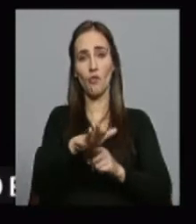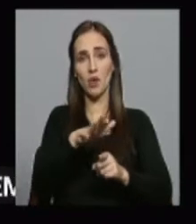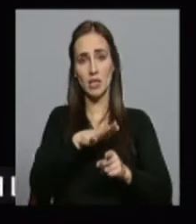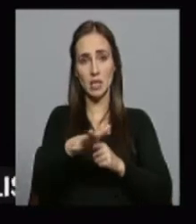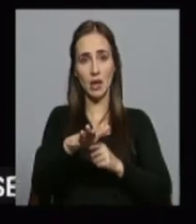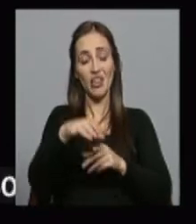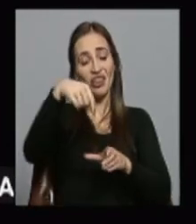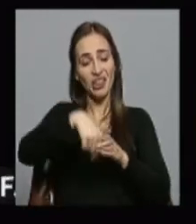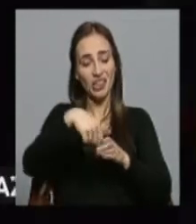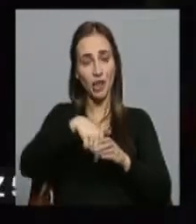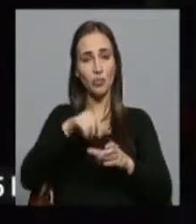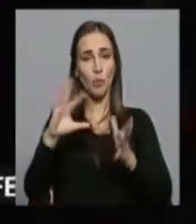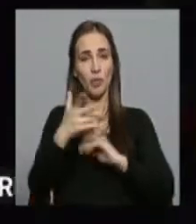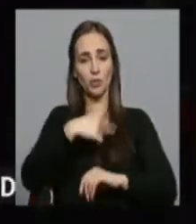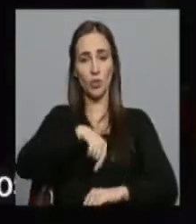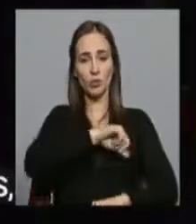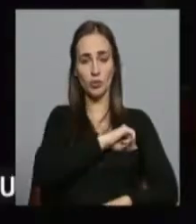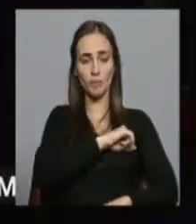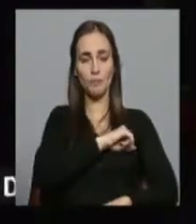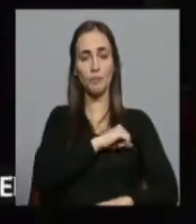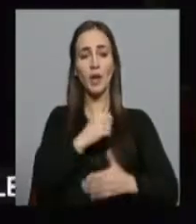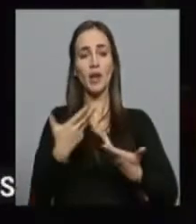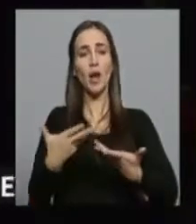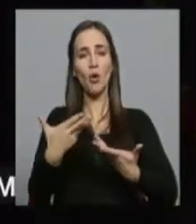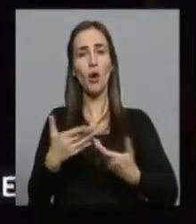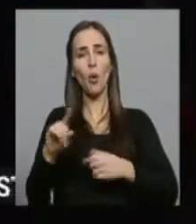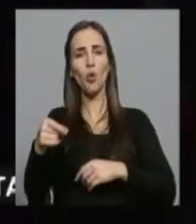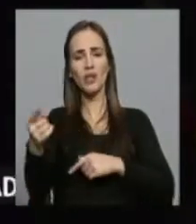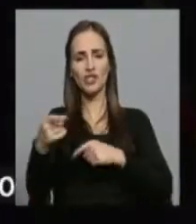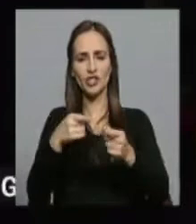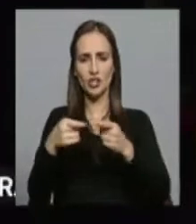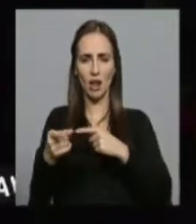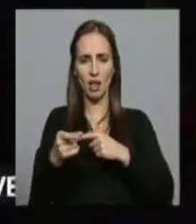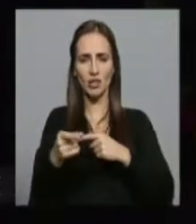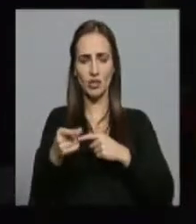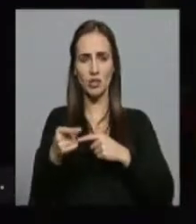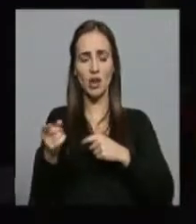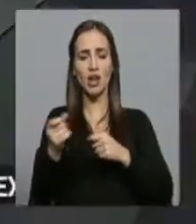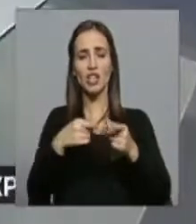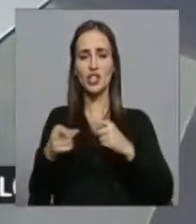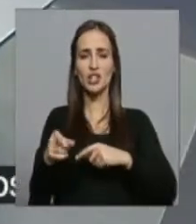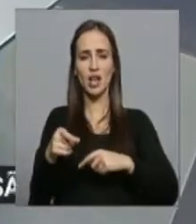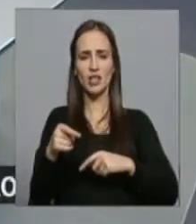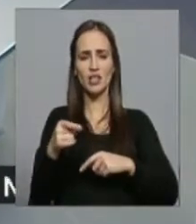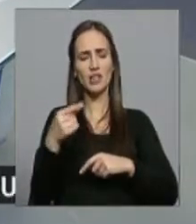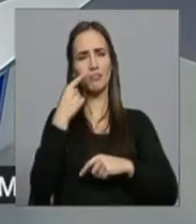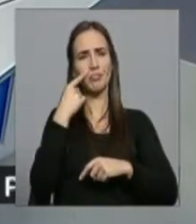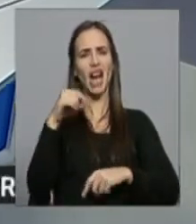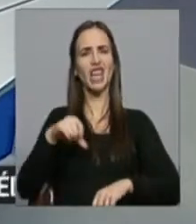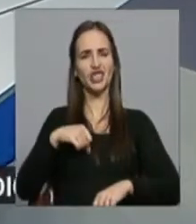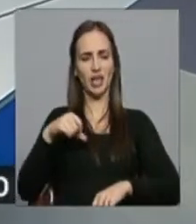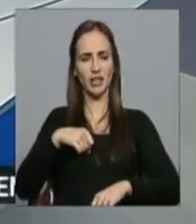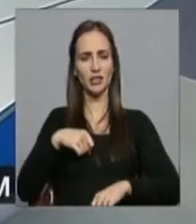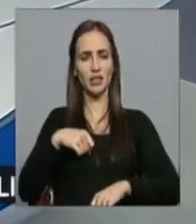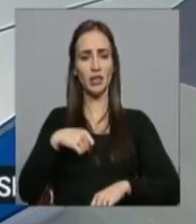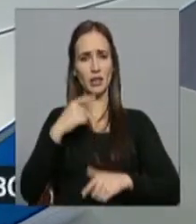próprio clima. Ora bem, e agora outras estrelas, anas castanhas, que são objetos já bizarros, e tu achas que ainda podem ser mais